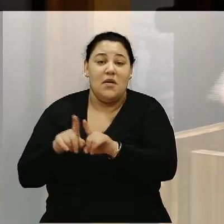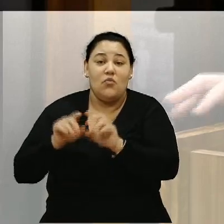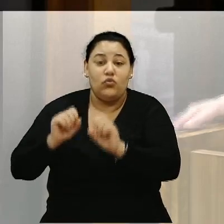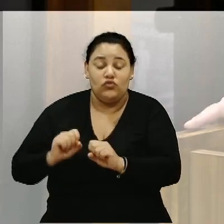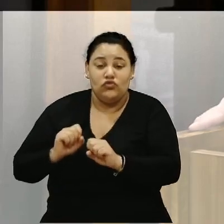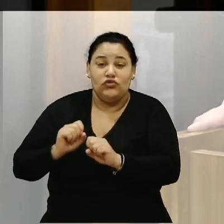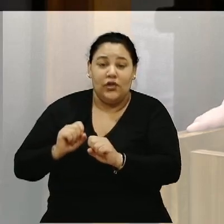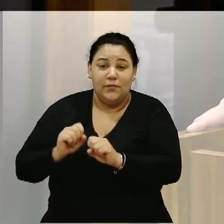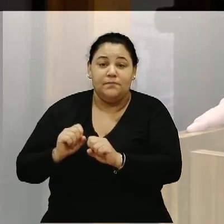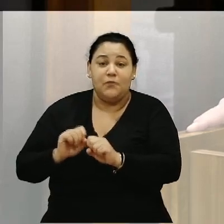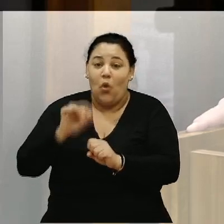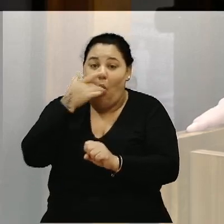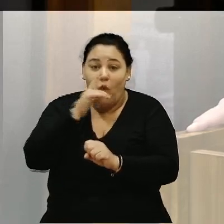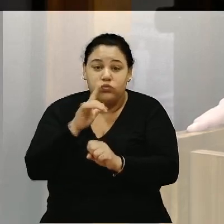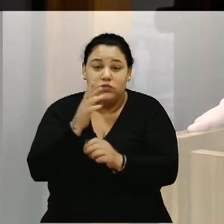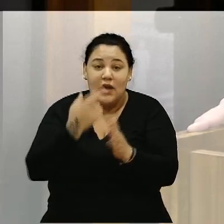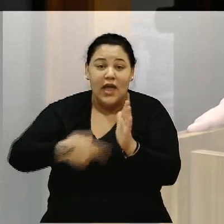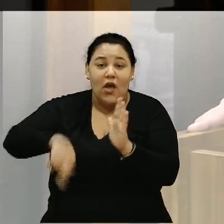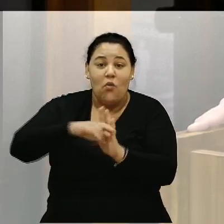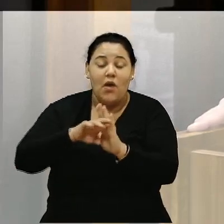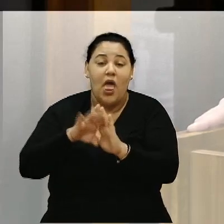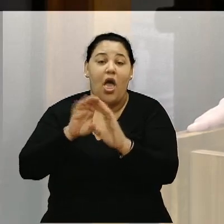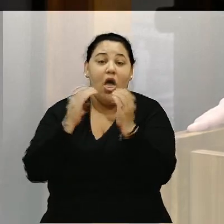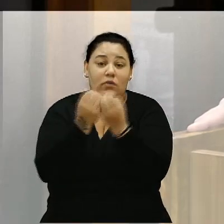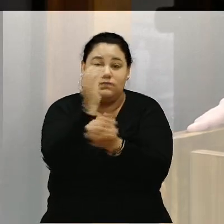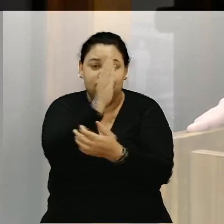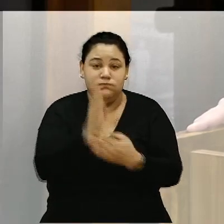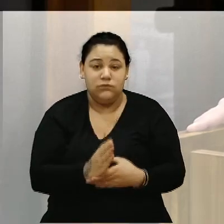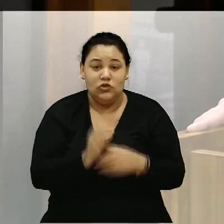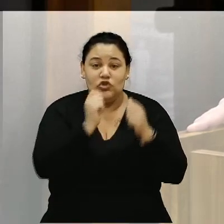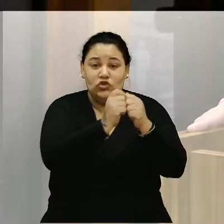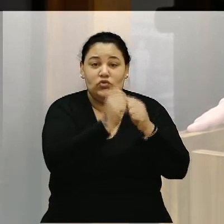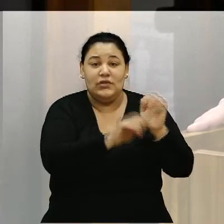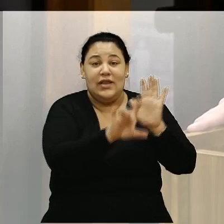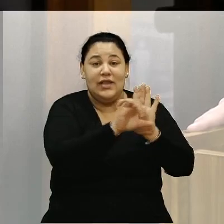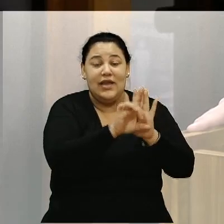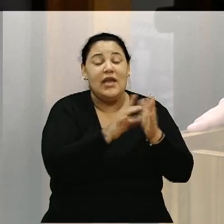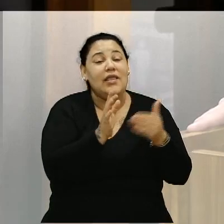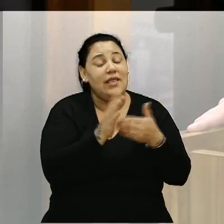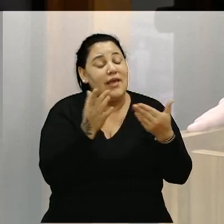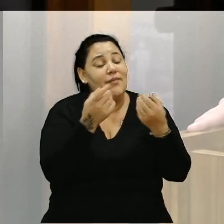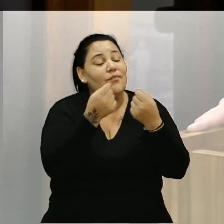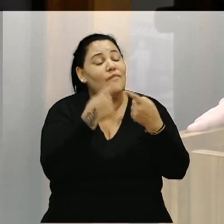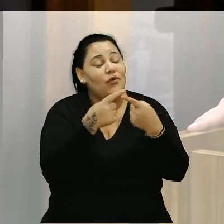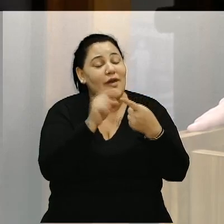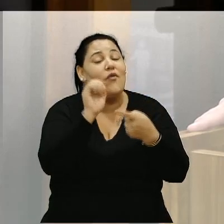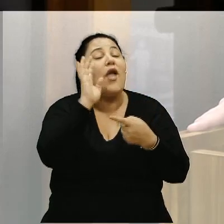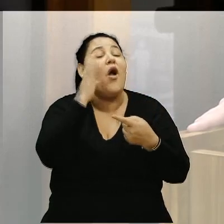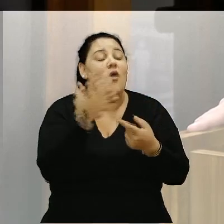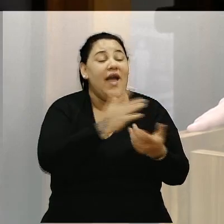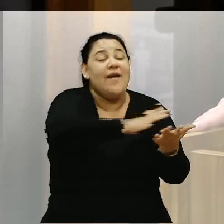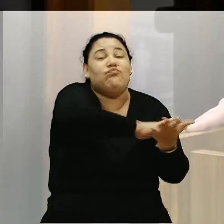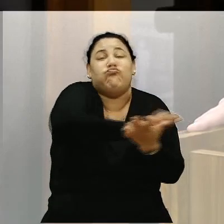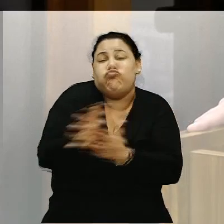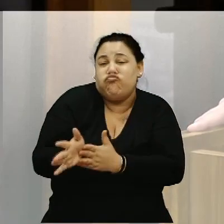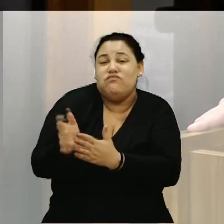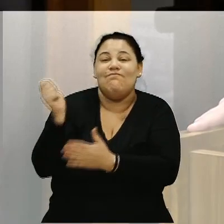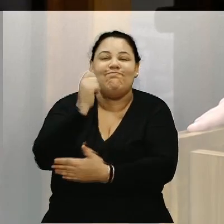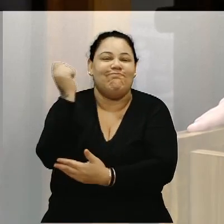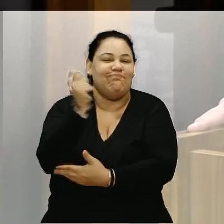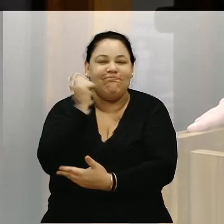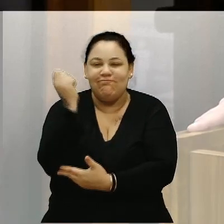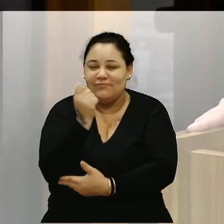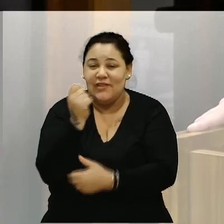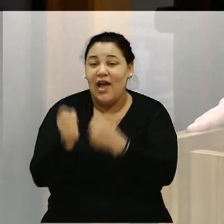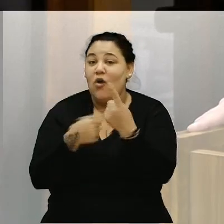pelo Congresso Nacional por lei, até porque no caso de calamidade, situação em que se encontra o Rio Grande do Sul, algumas regras